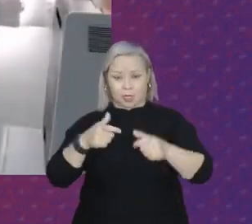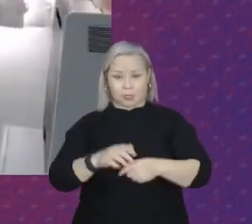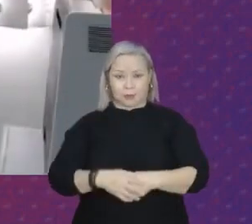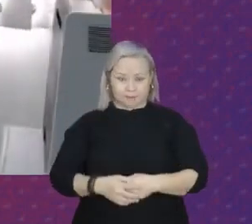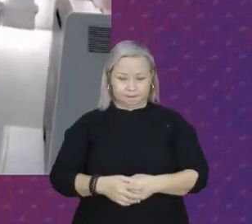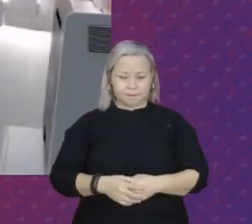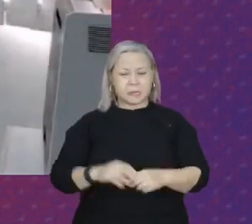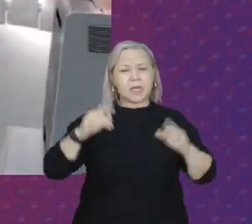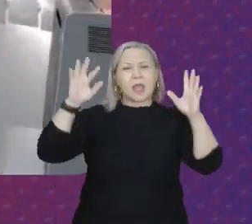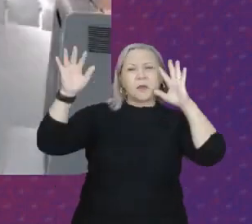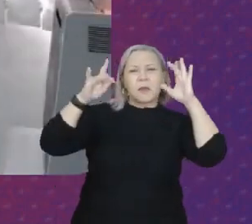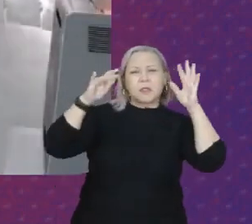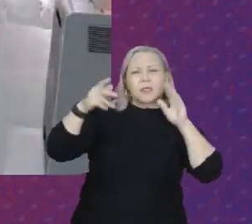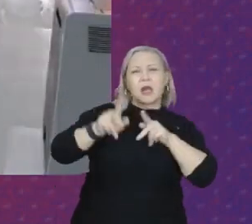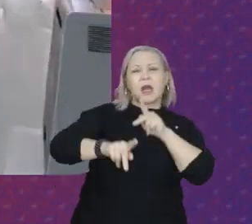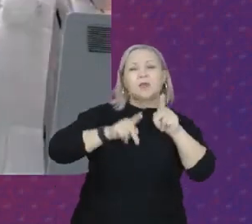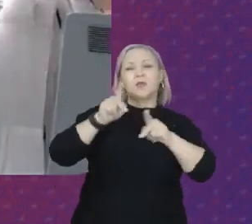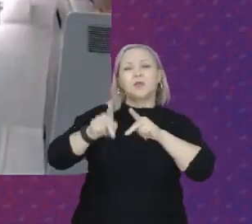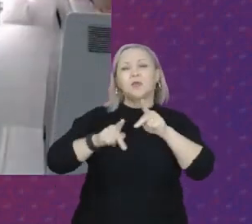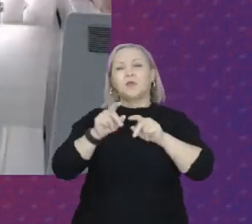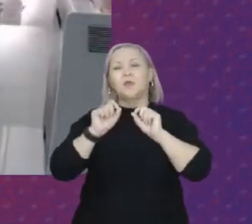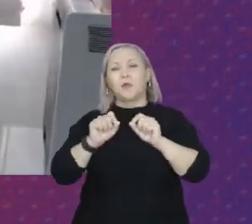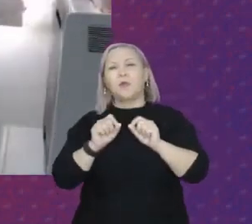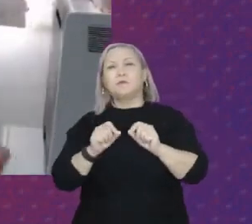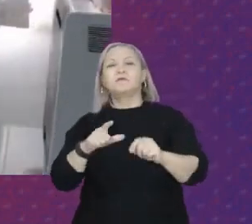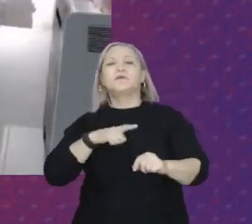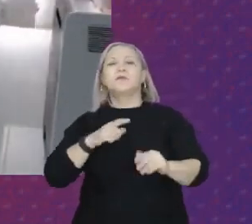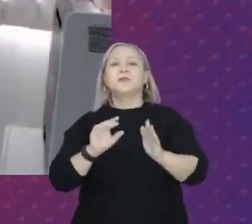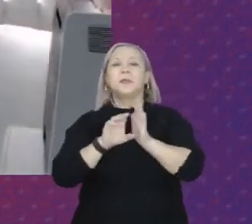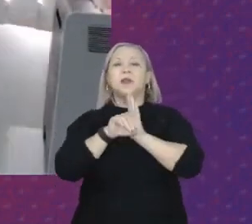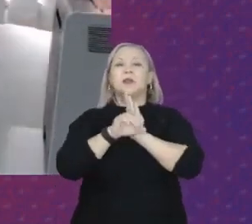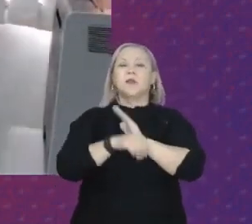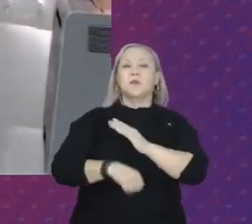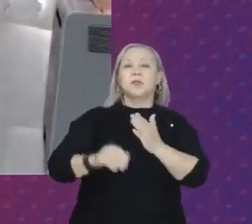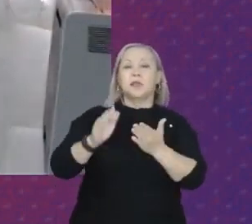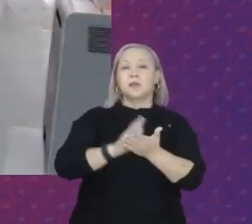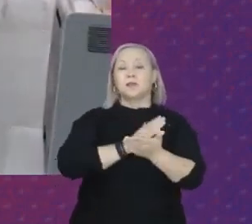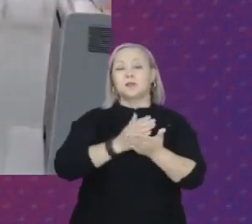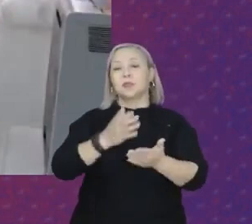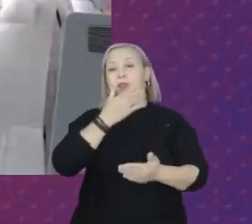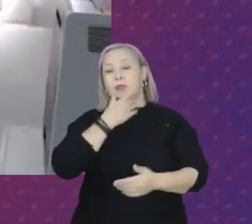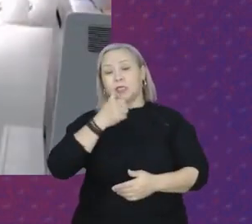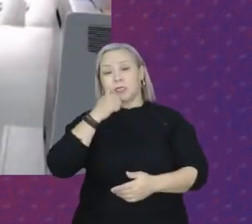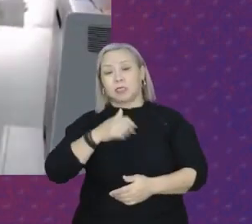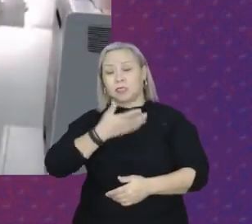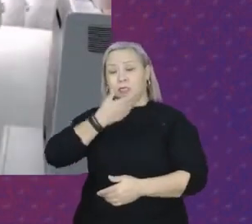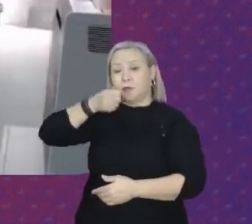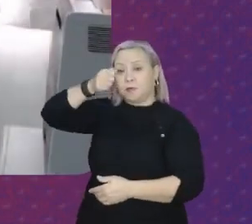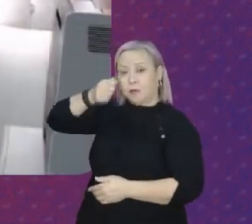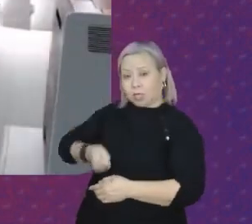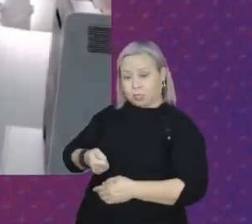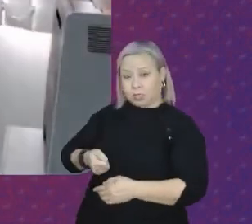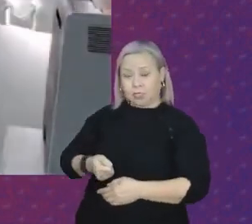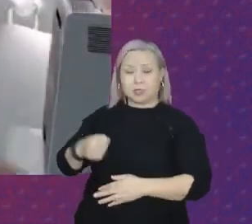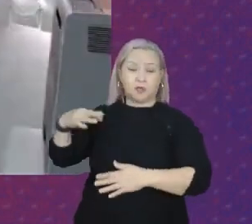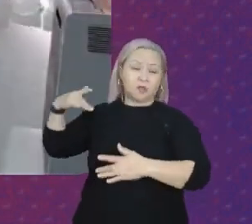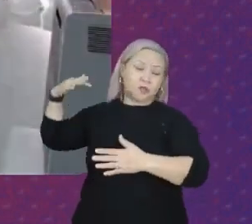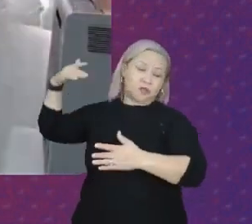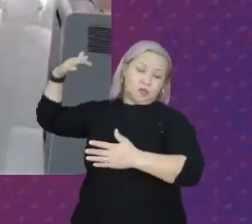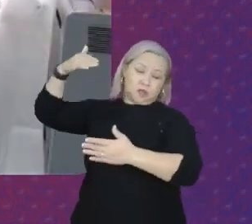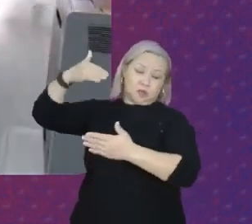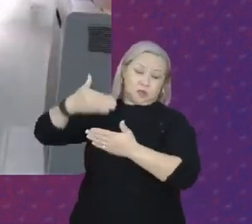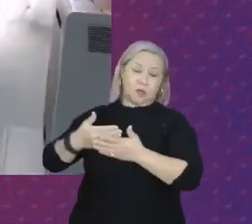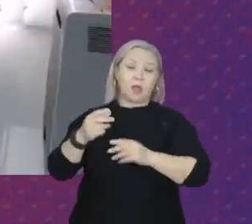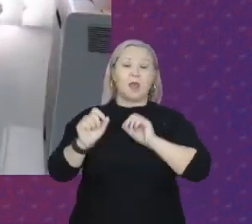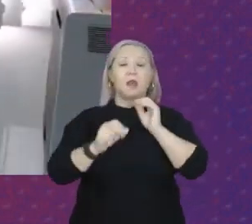imaginário coletivo, né, fundado em conceitos sexistas, né, machistas, seculares, e é o que